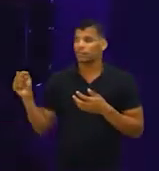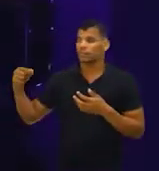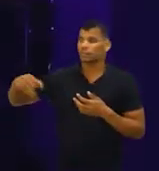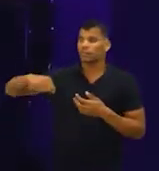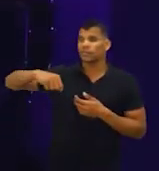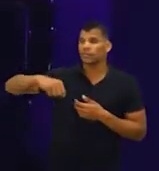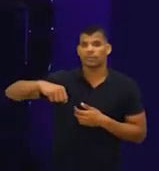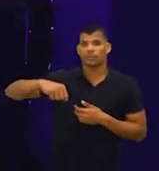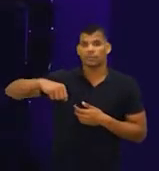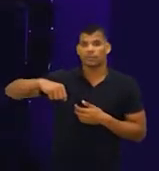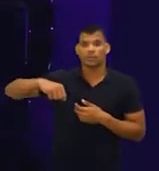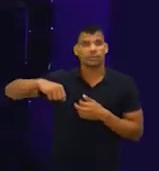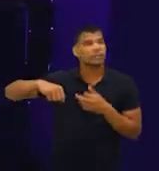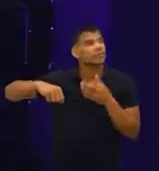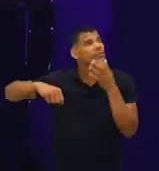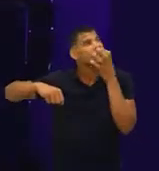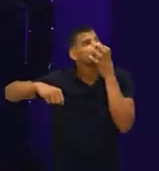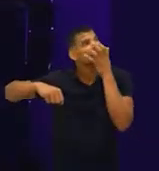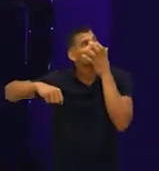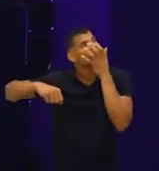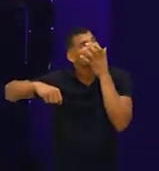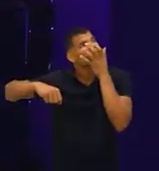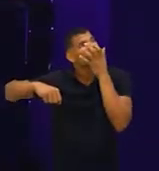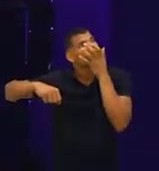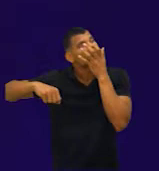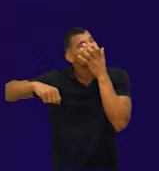Eu quero você criança